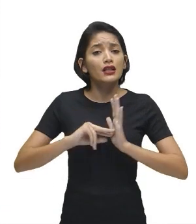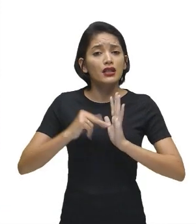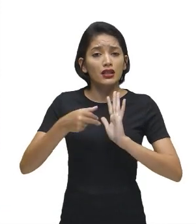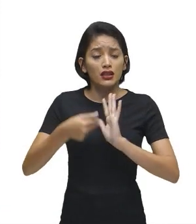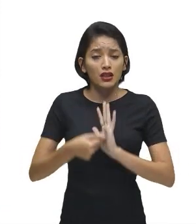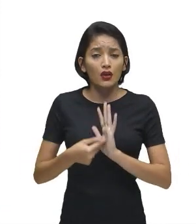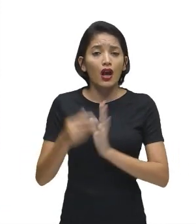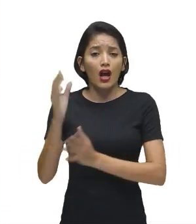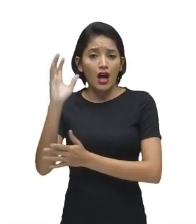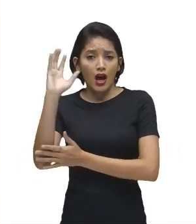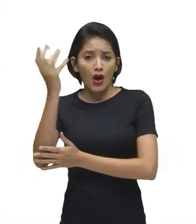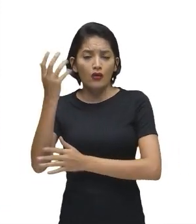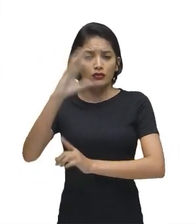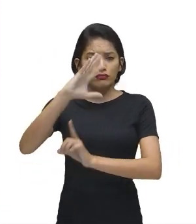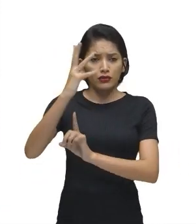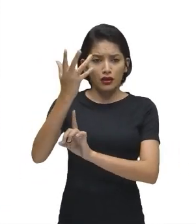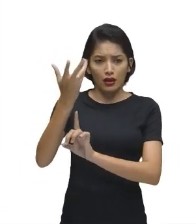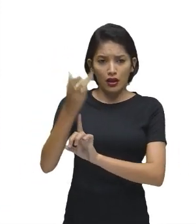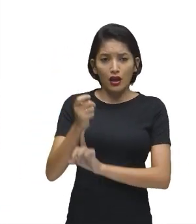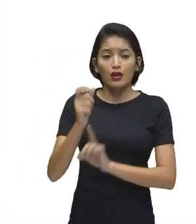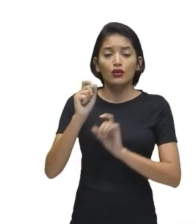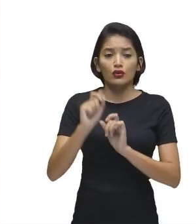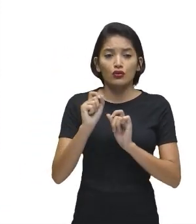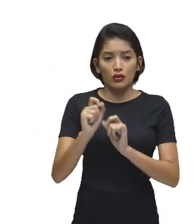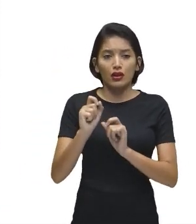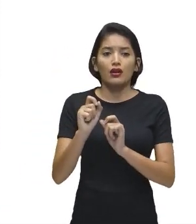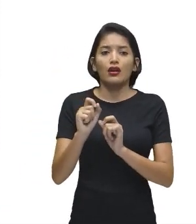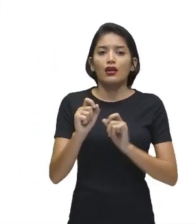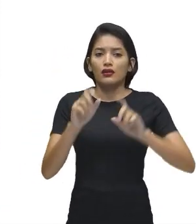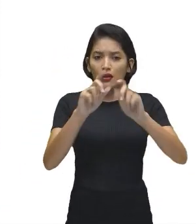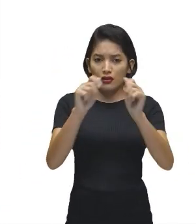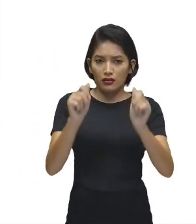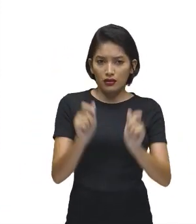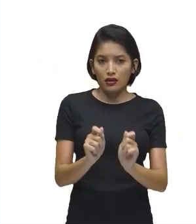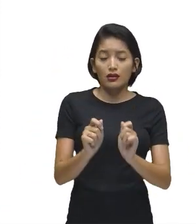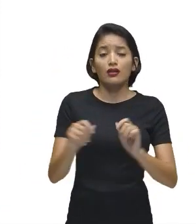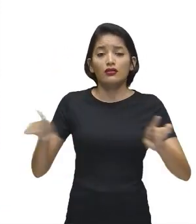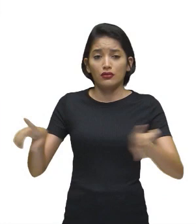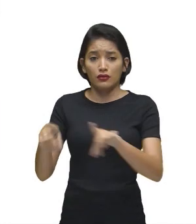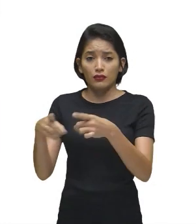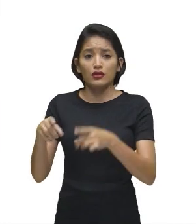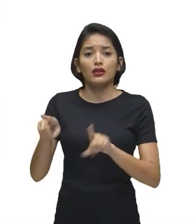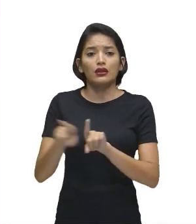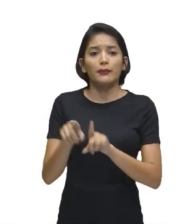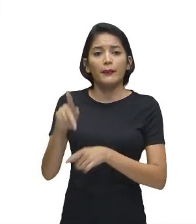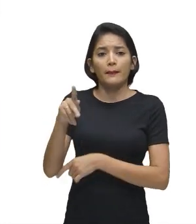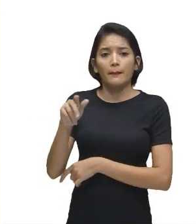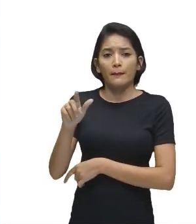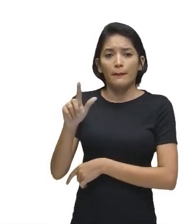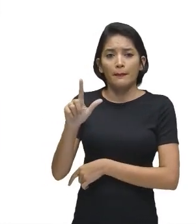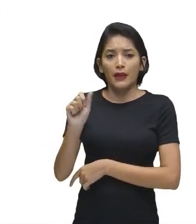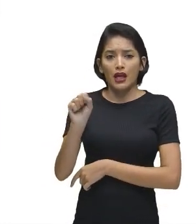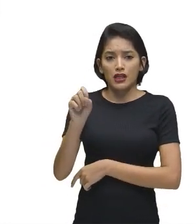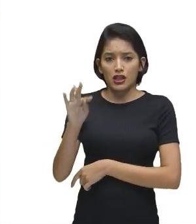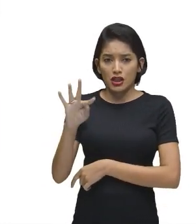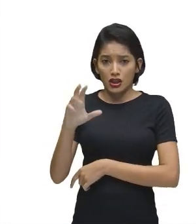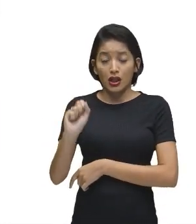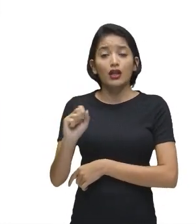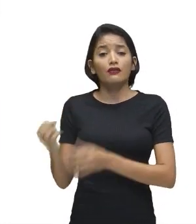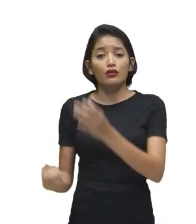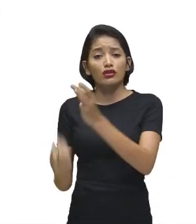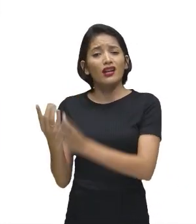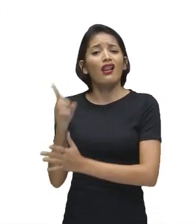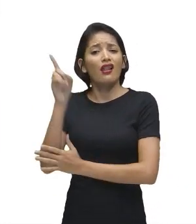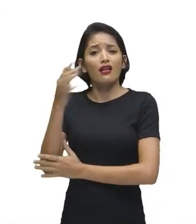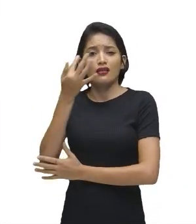movimento artístico nas artes plásticas e música que surgiu na França, no final